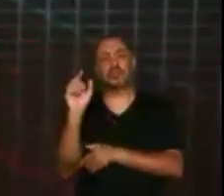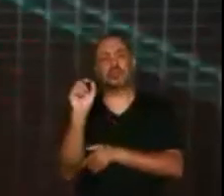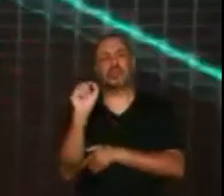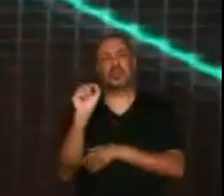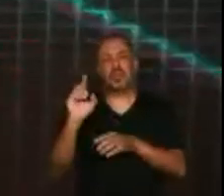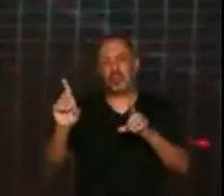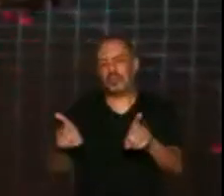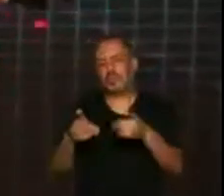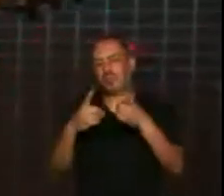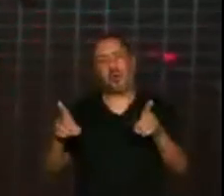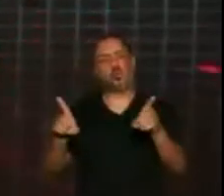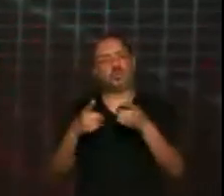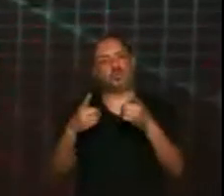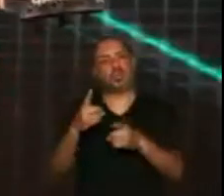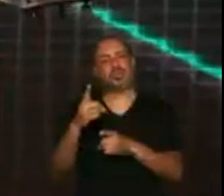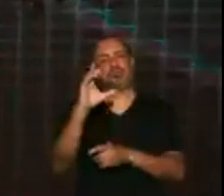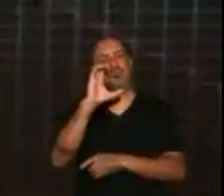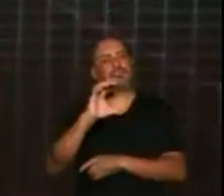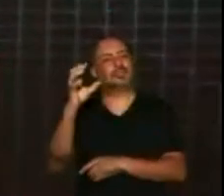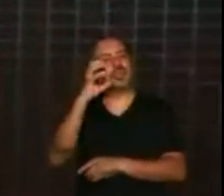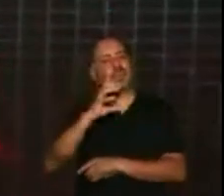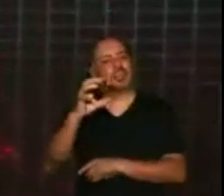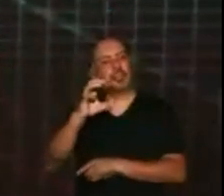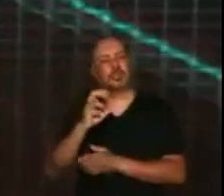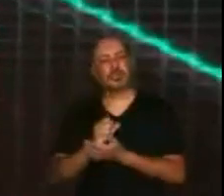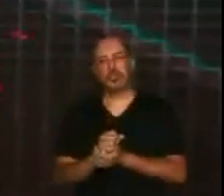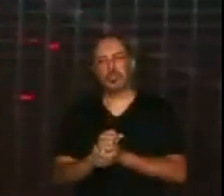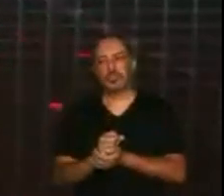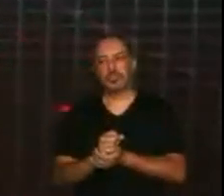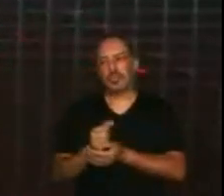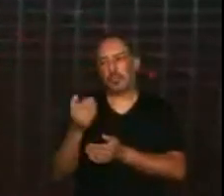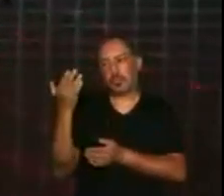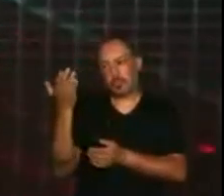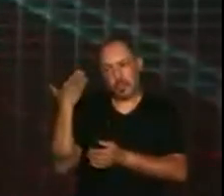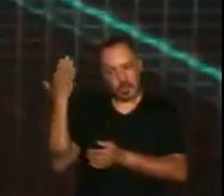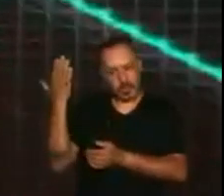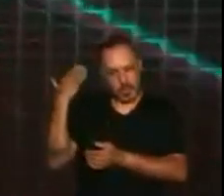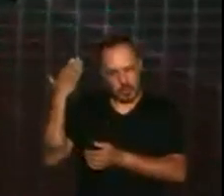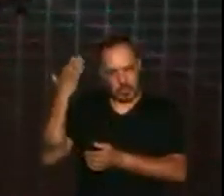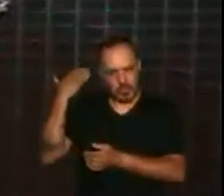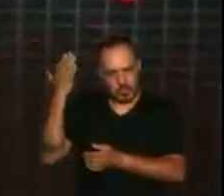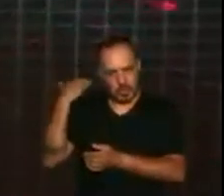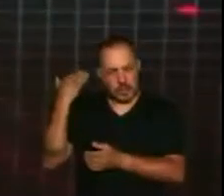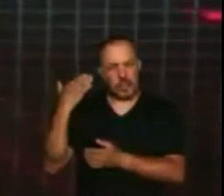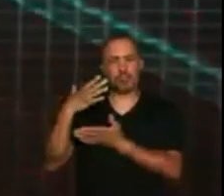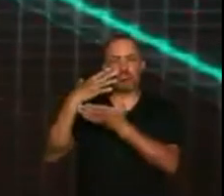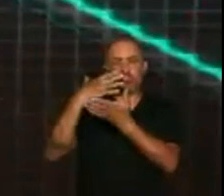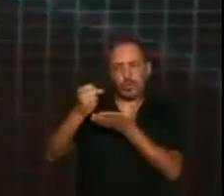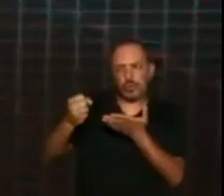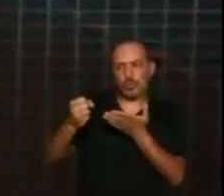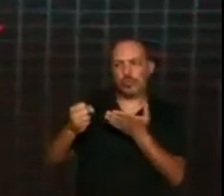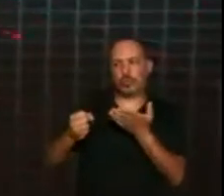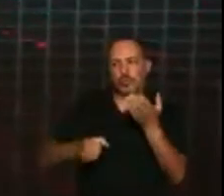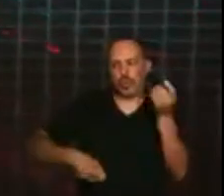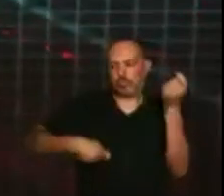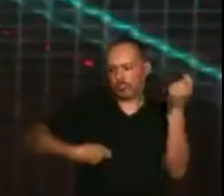vou, eu levo o violão para descer essa coisa da música goela abaixo. Eu já fui músico na minha vida, uma vez na vida já. Eu toquei